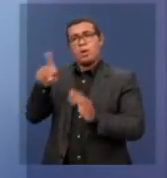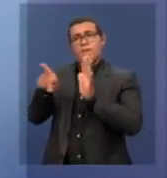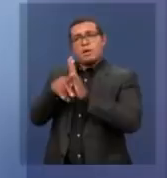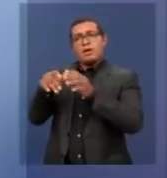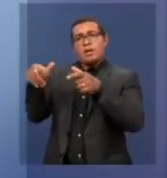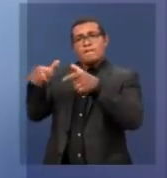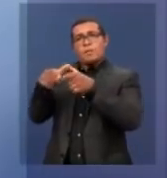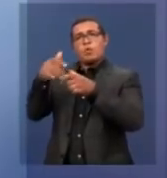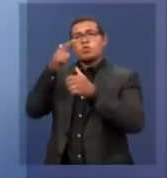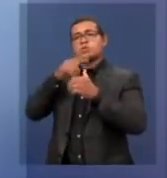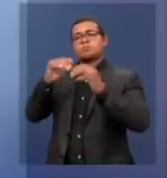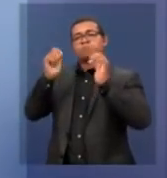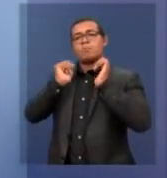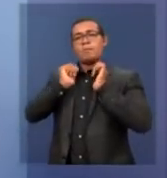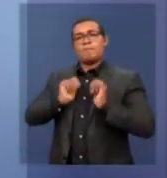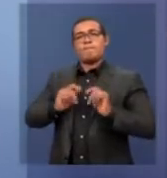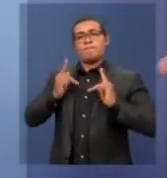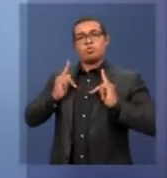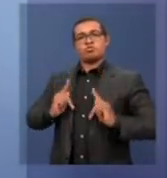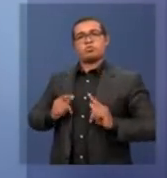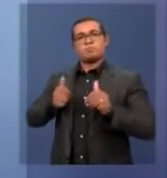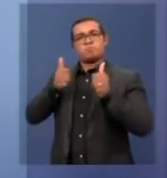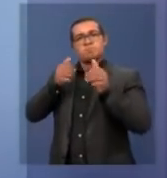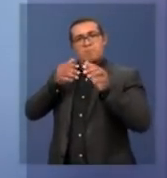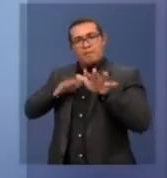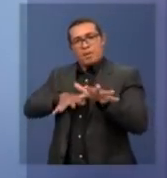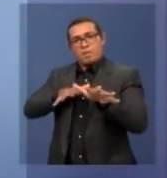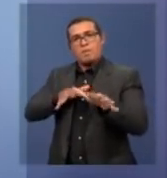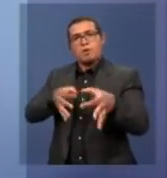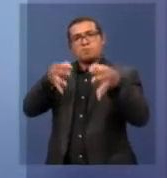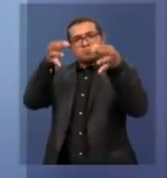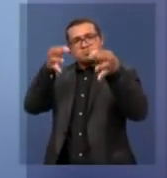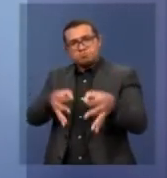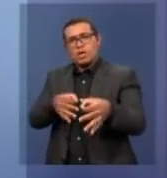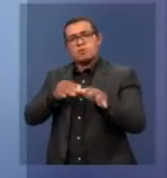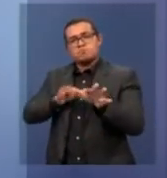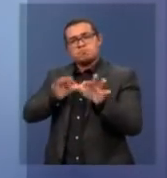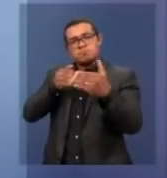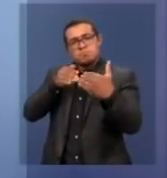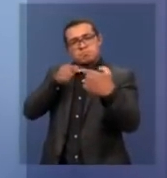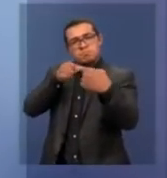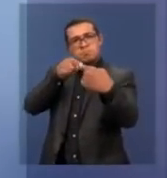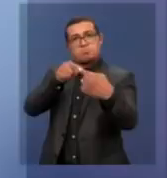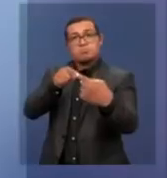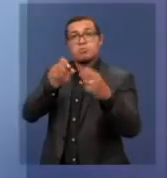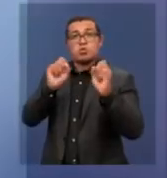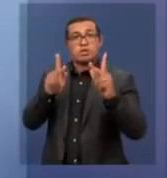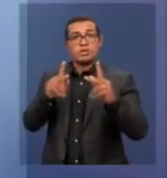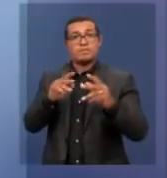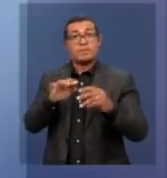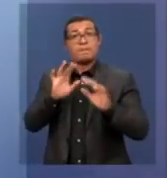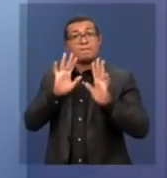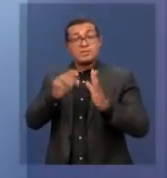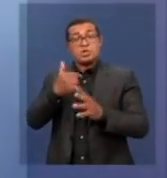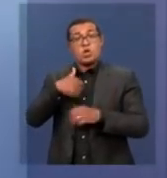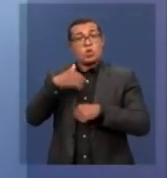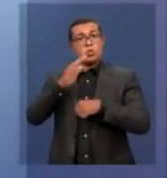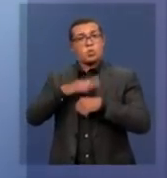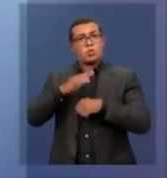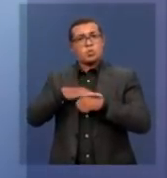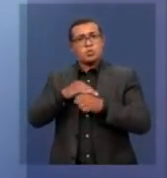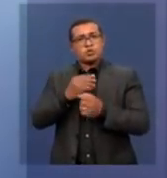manifesta tantas vezes que é estivesse desejando ea outra questão assim ora nenhum eu gastei eu apliquei